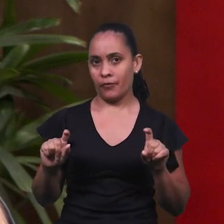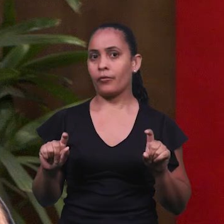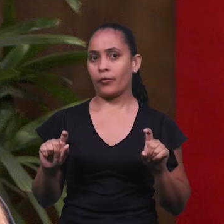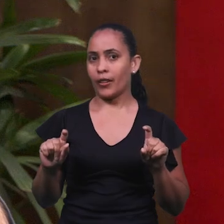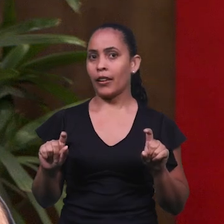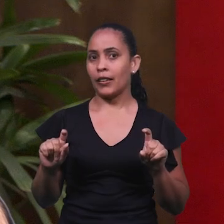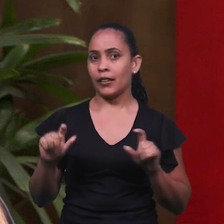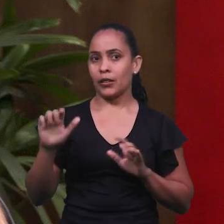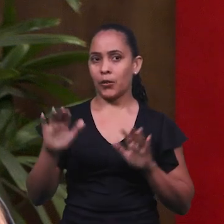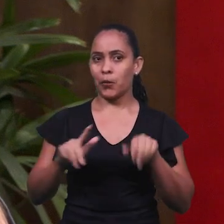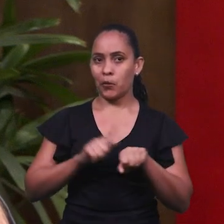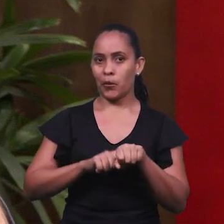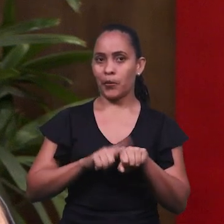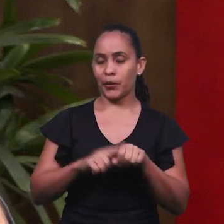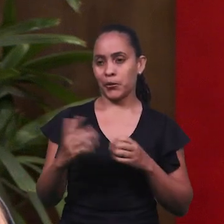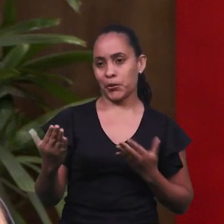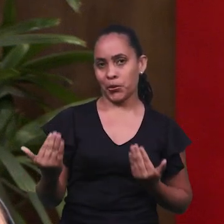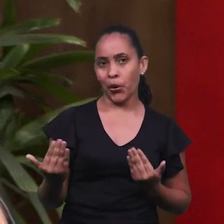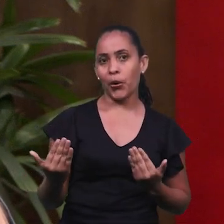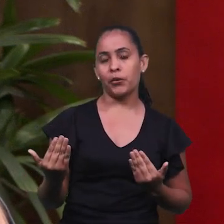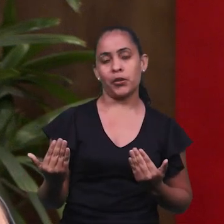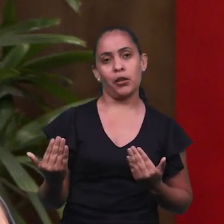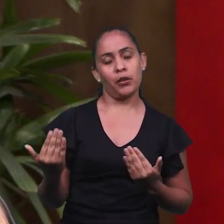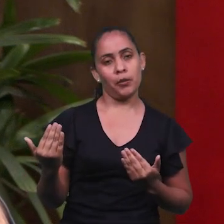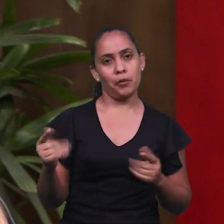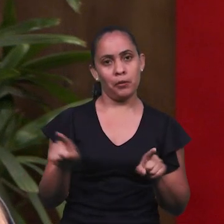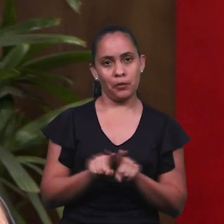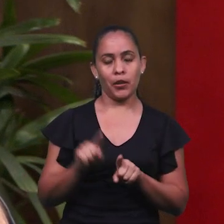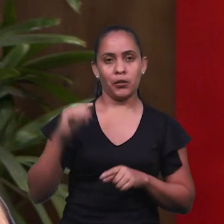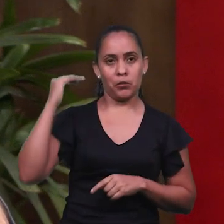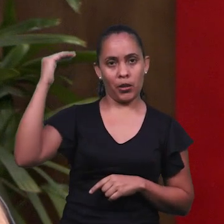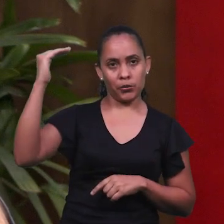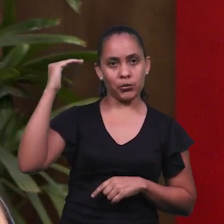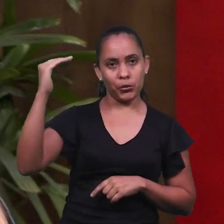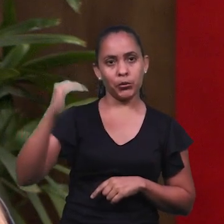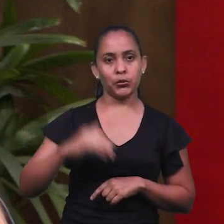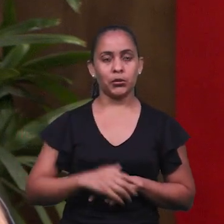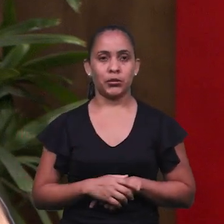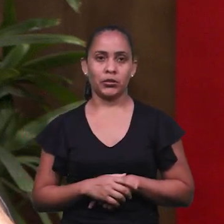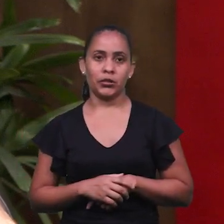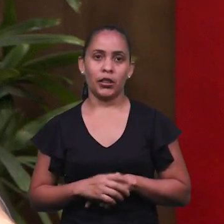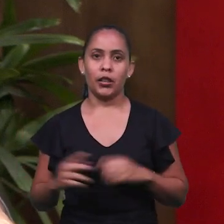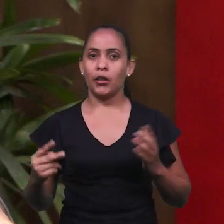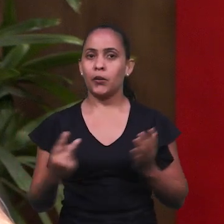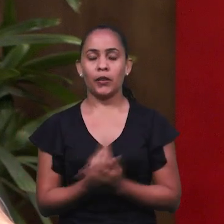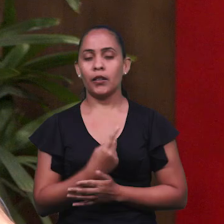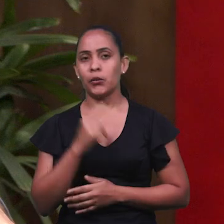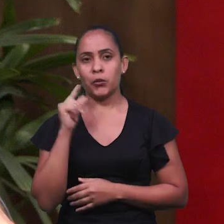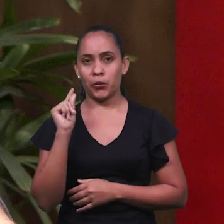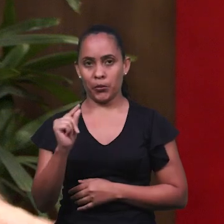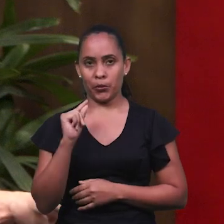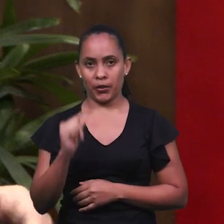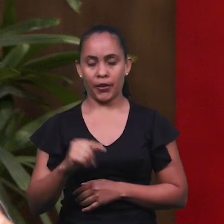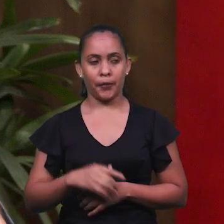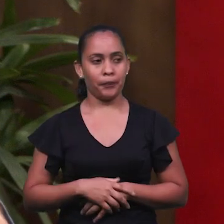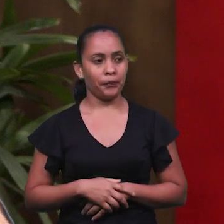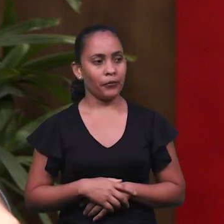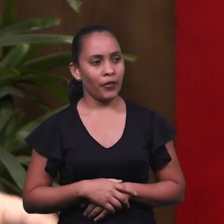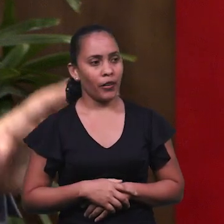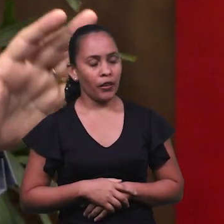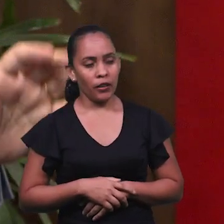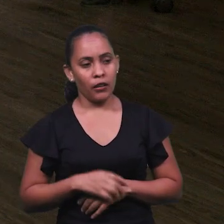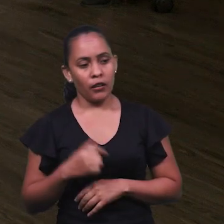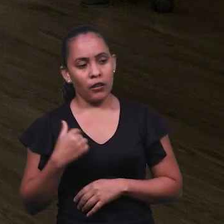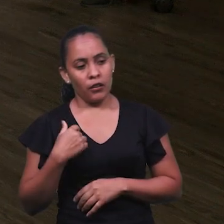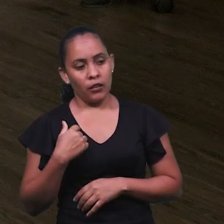ela faz parte, às vezes, do momento do jovem, ou até do adulto. Ele fala assim, em vão eu me santifiquei.